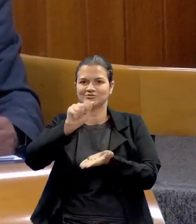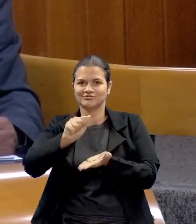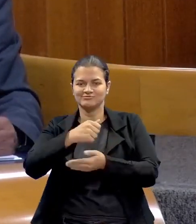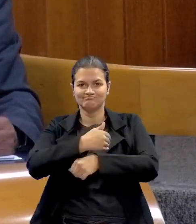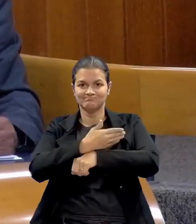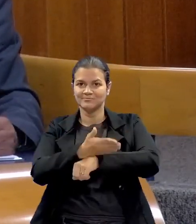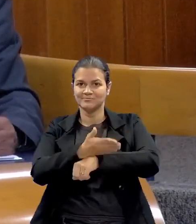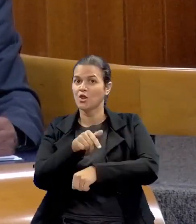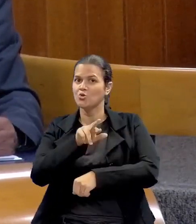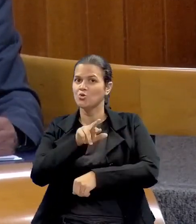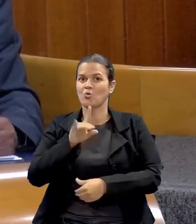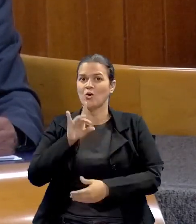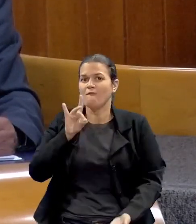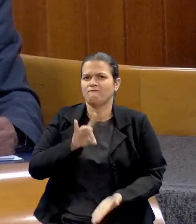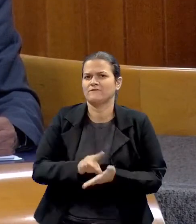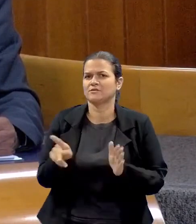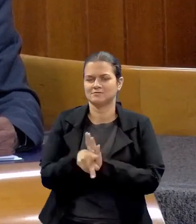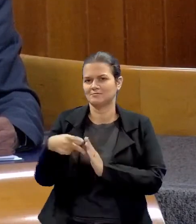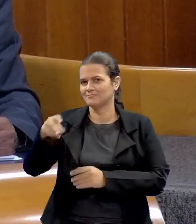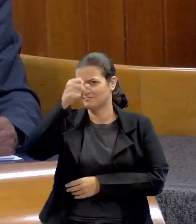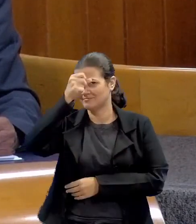ser oficial da prefeitura.